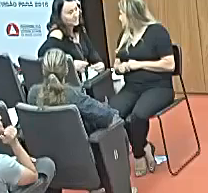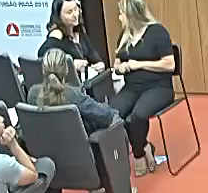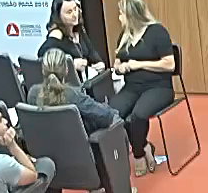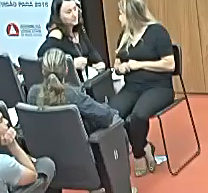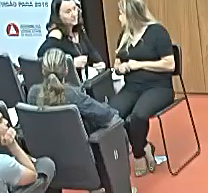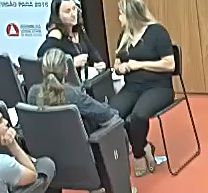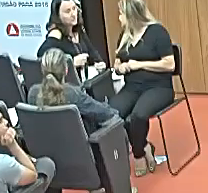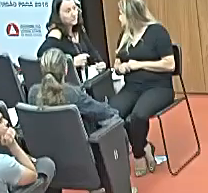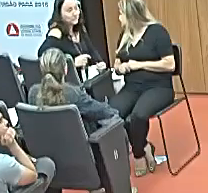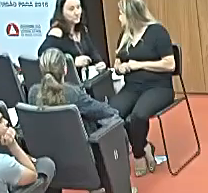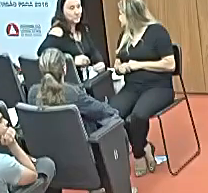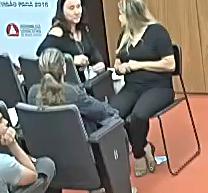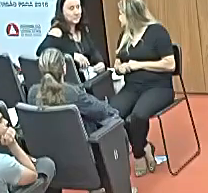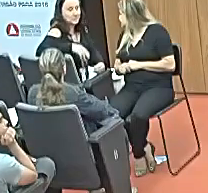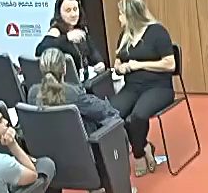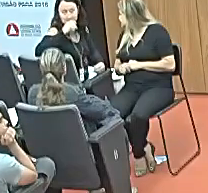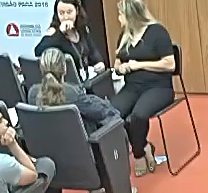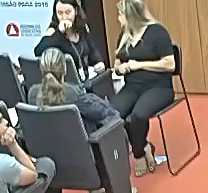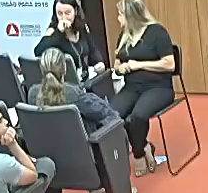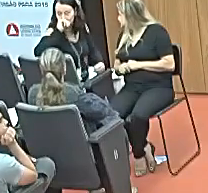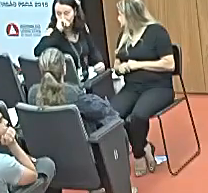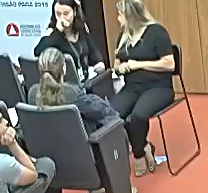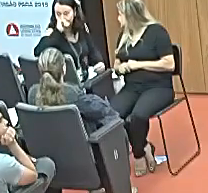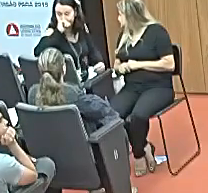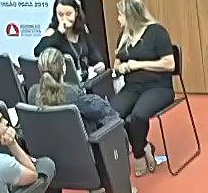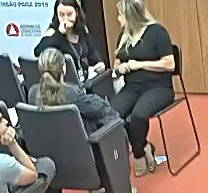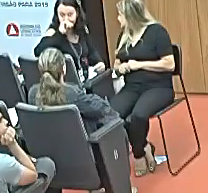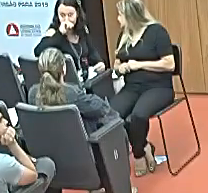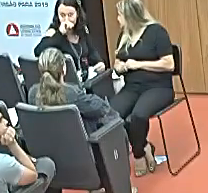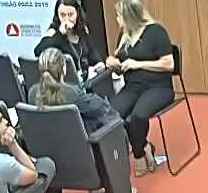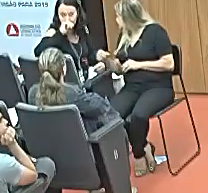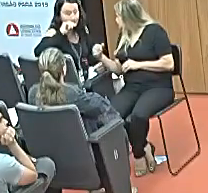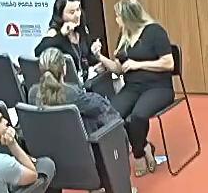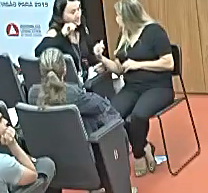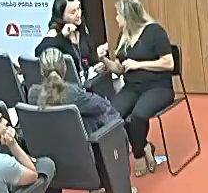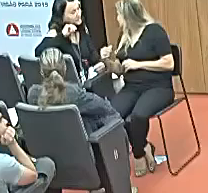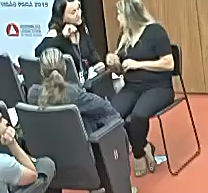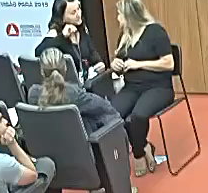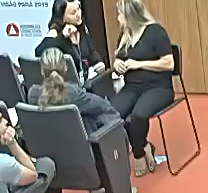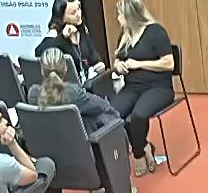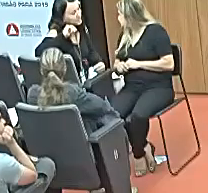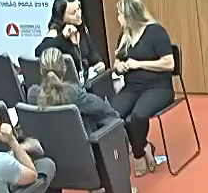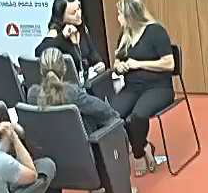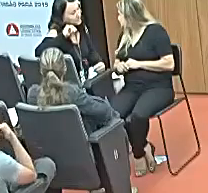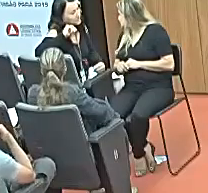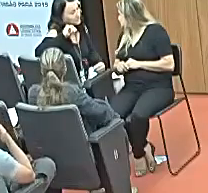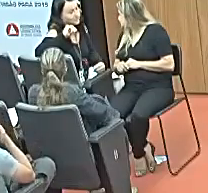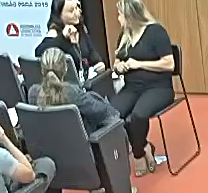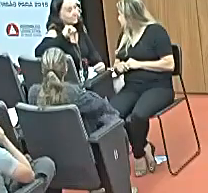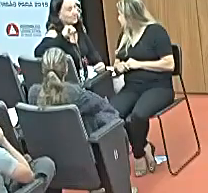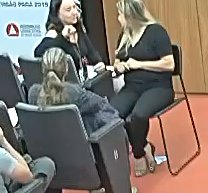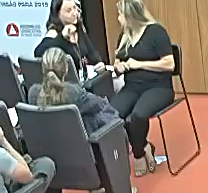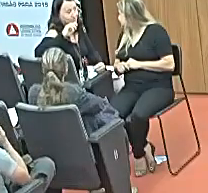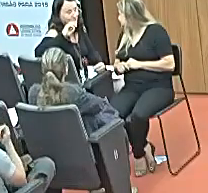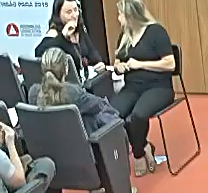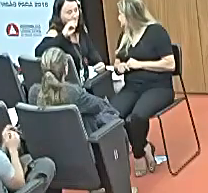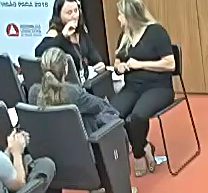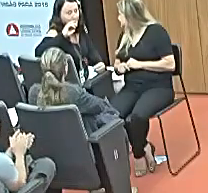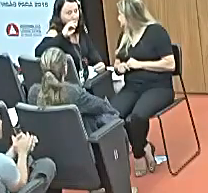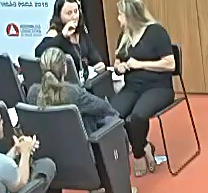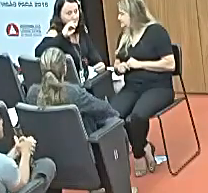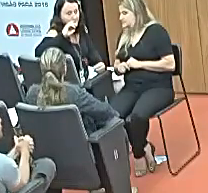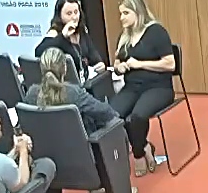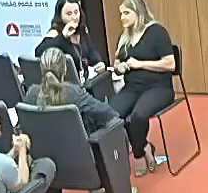intersetorial entendo a assembléia tem equipe muito competente e é por isso que o processo continue chega ao